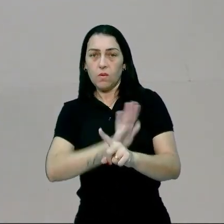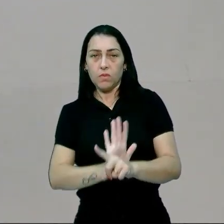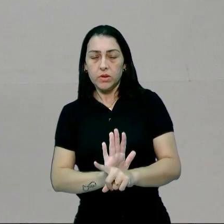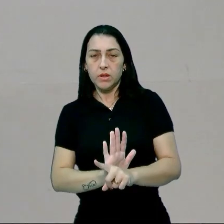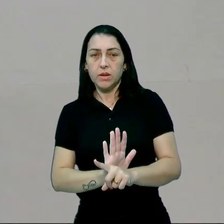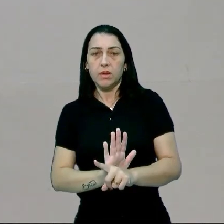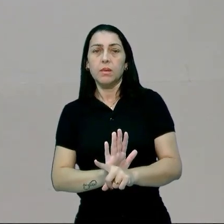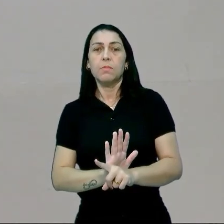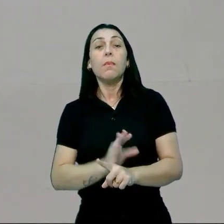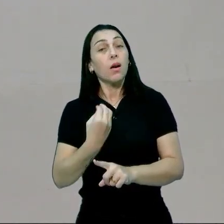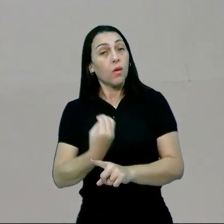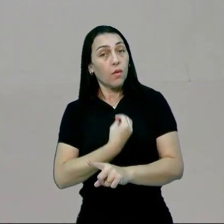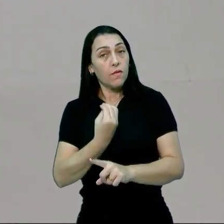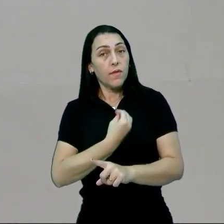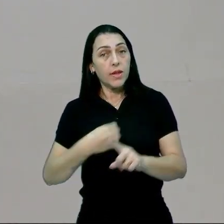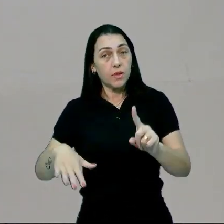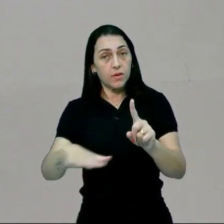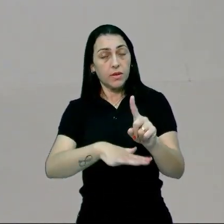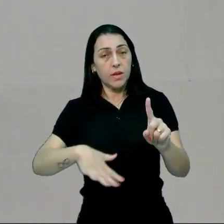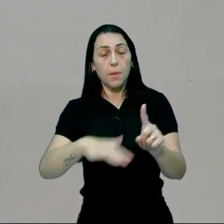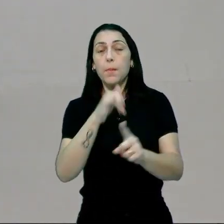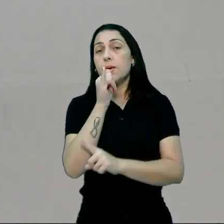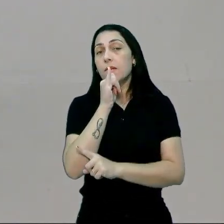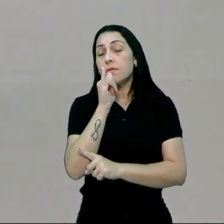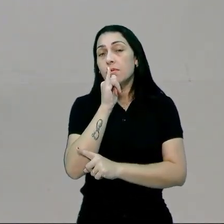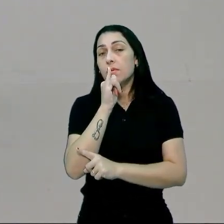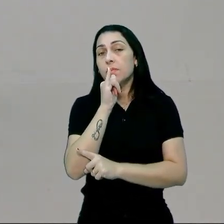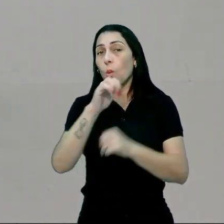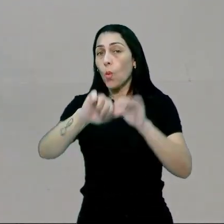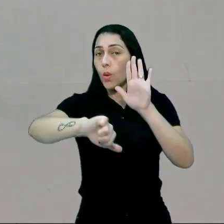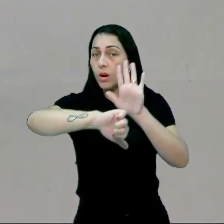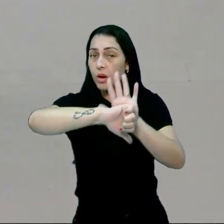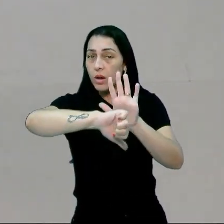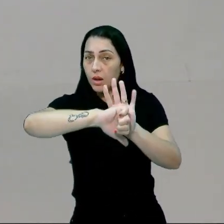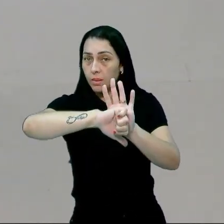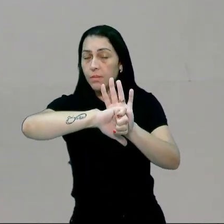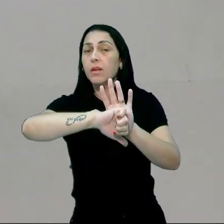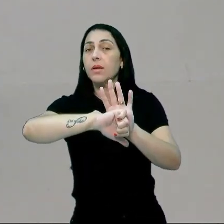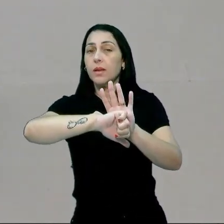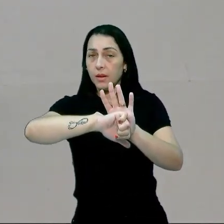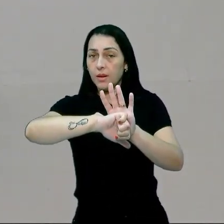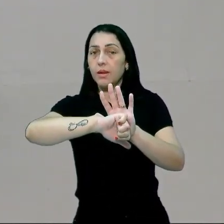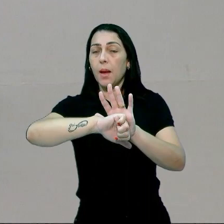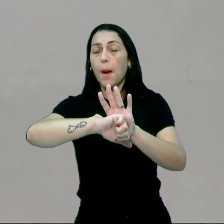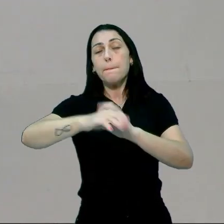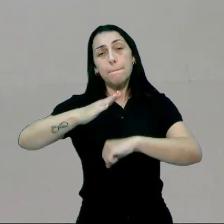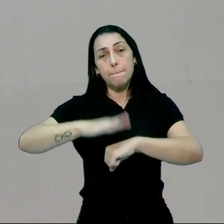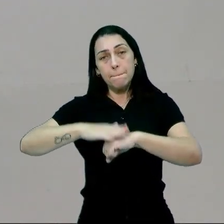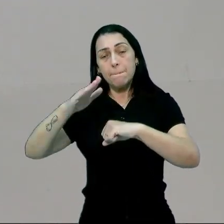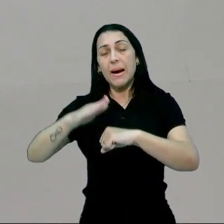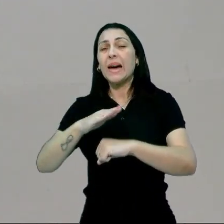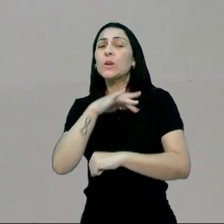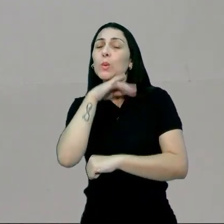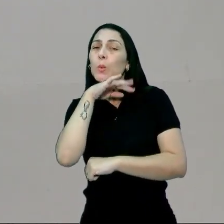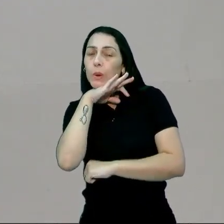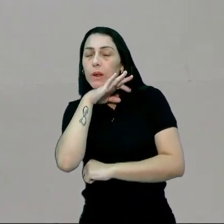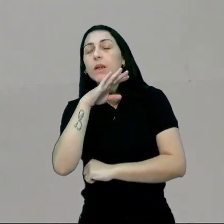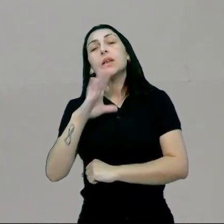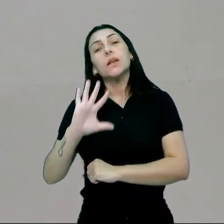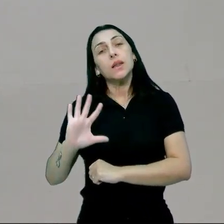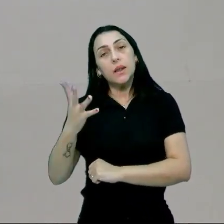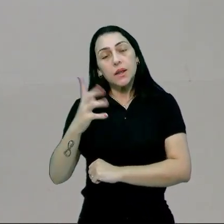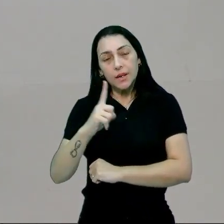maneira, para a convivência social. Por exemplo, o crime. O crime, por mais desagradável que